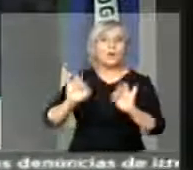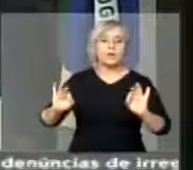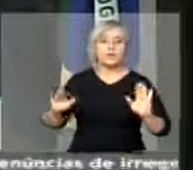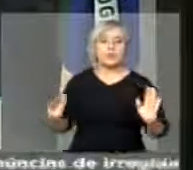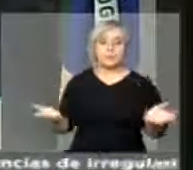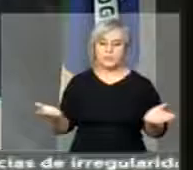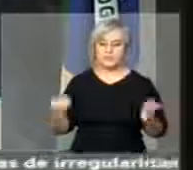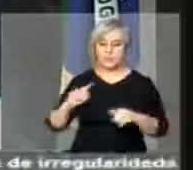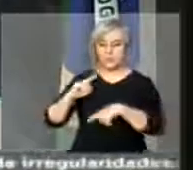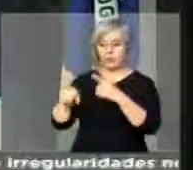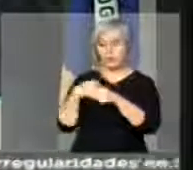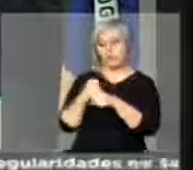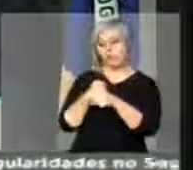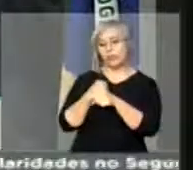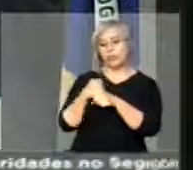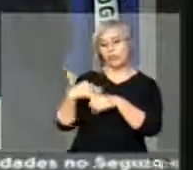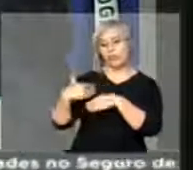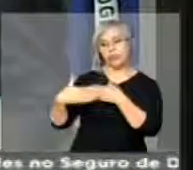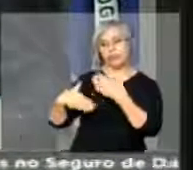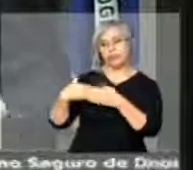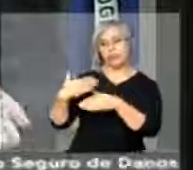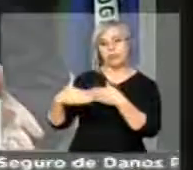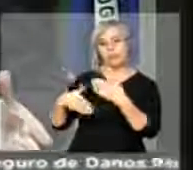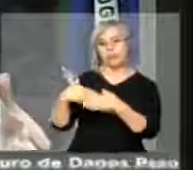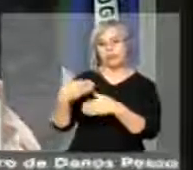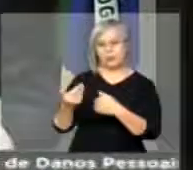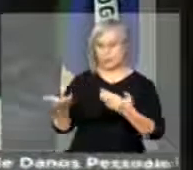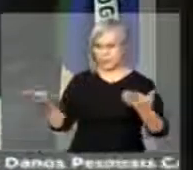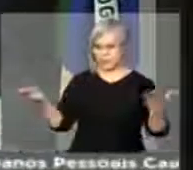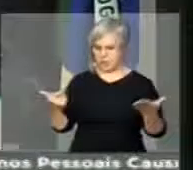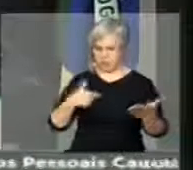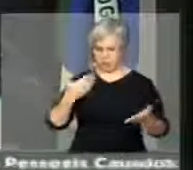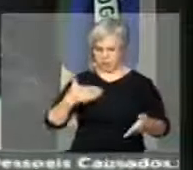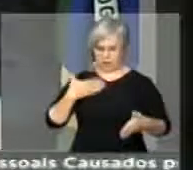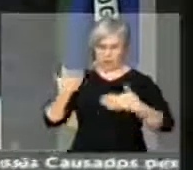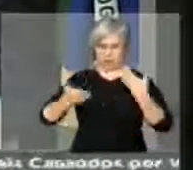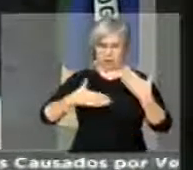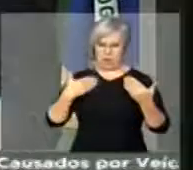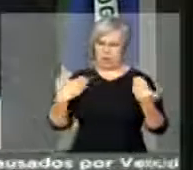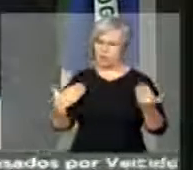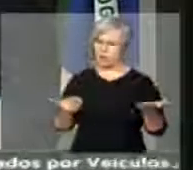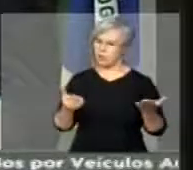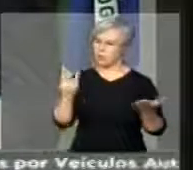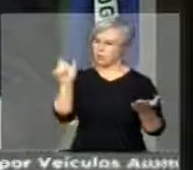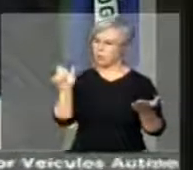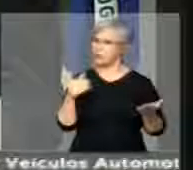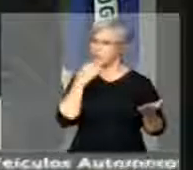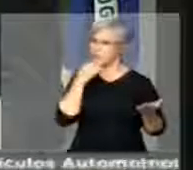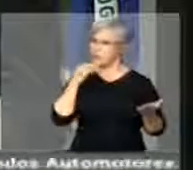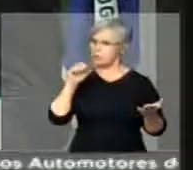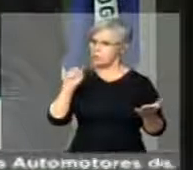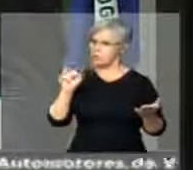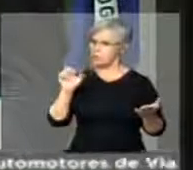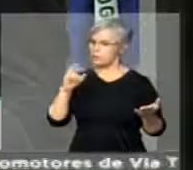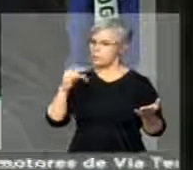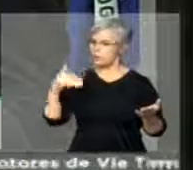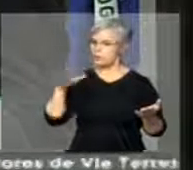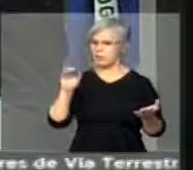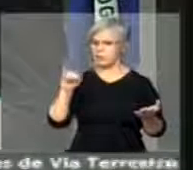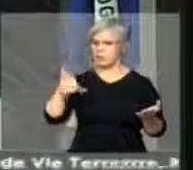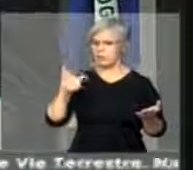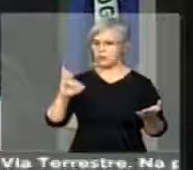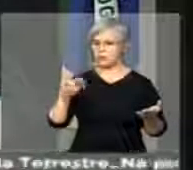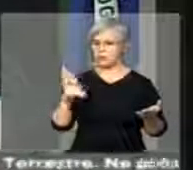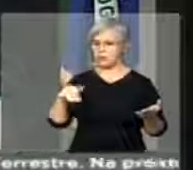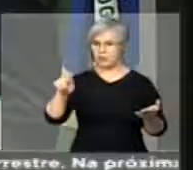Passa-se o tempo e eu sou surpreendido com esta descabida denúncia de